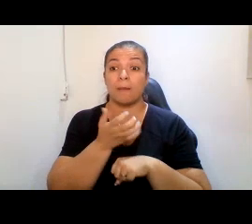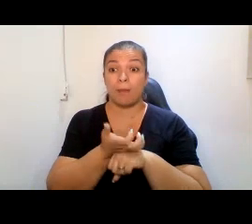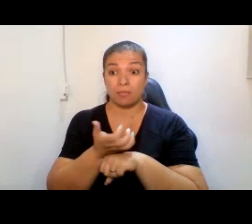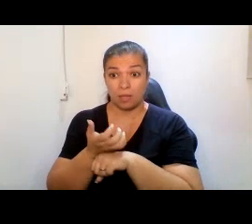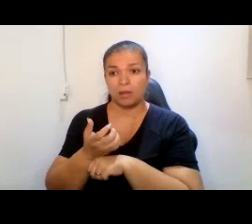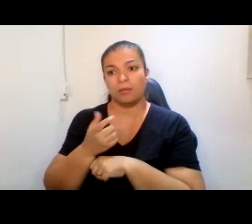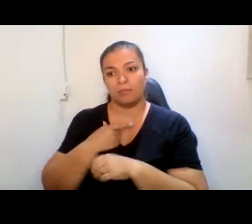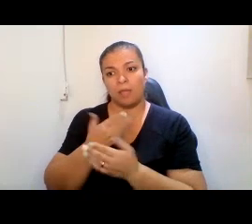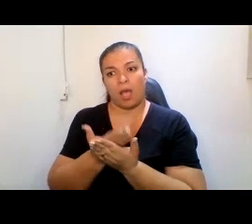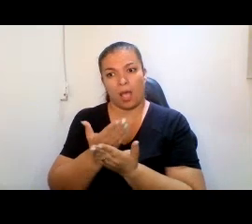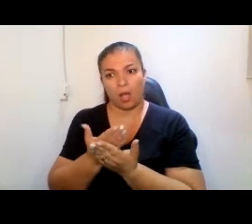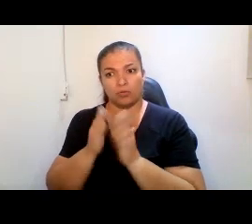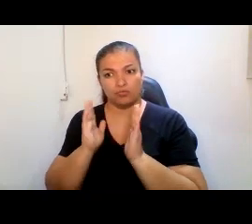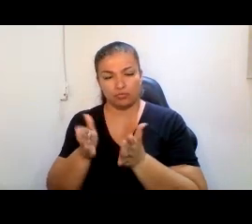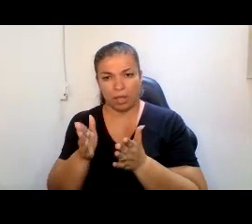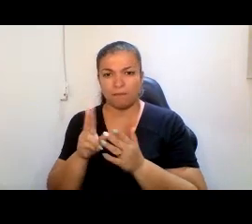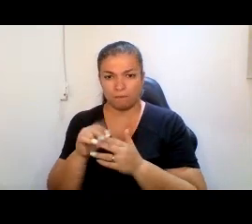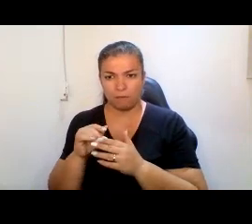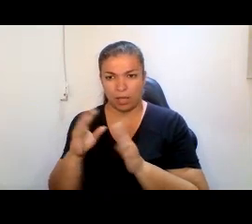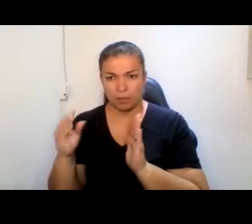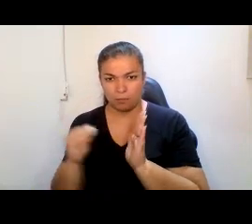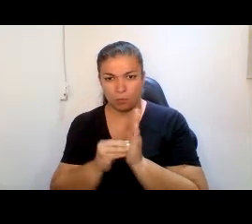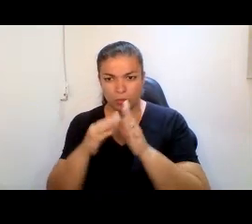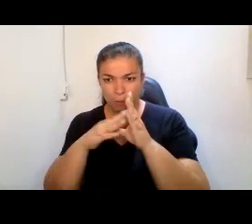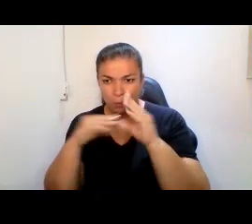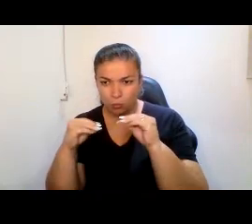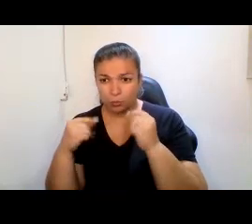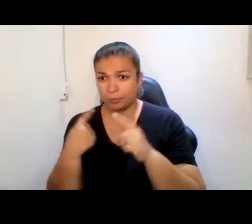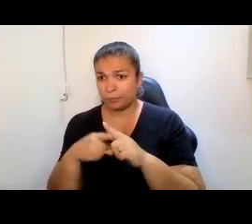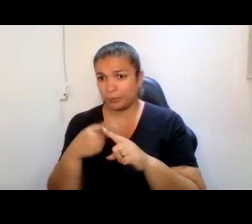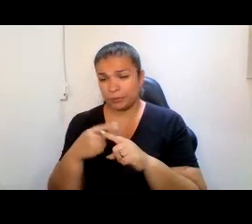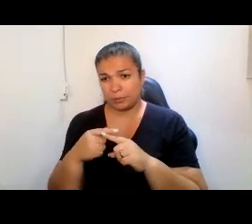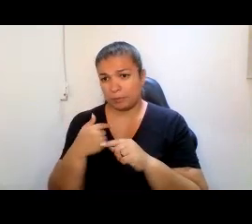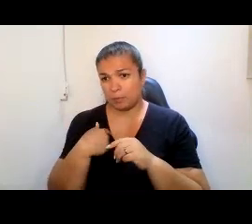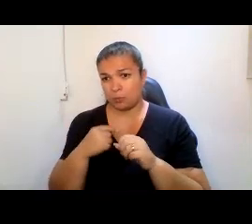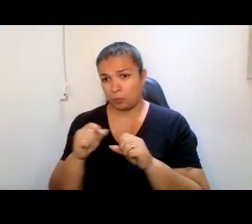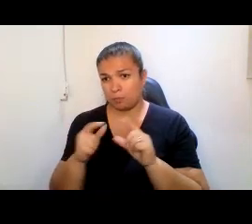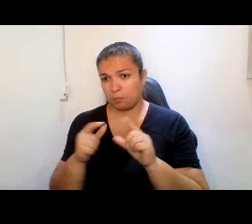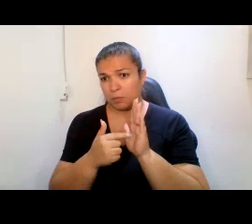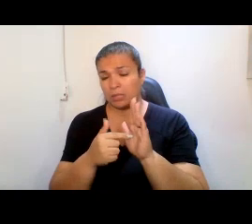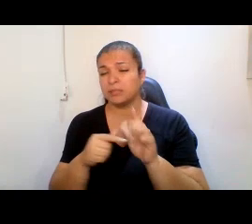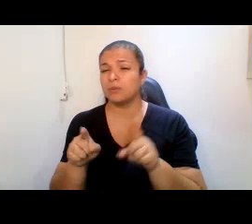né? Porque para mim ainda não apareceu. Tem uma pergunta lá no chat também, acho que não apareceu para alguma outra pessoa.